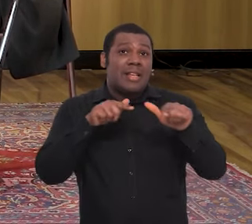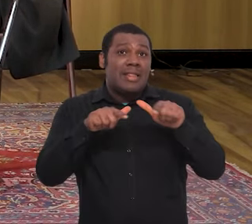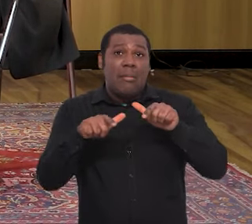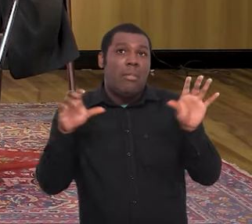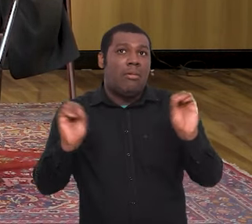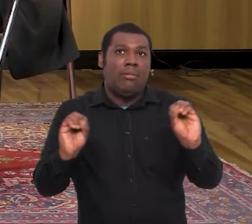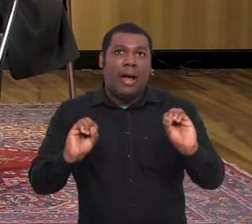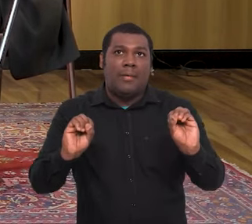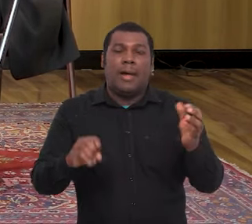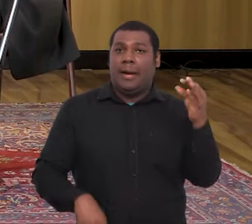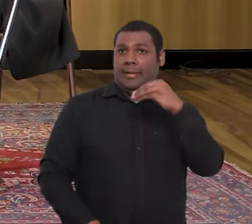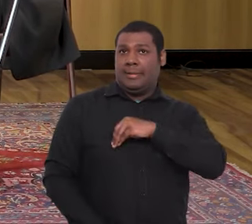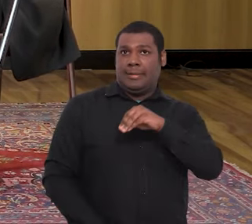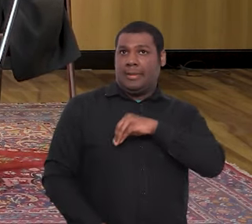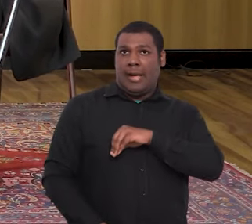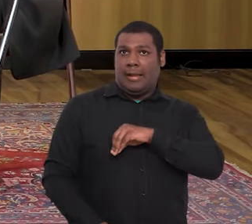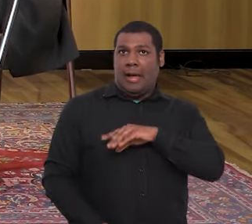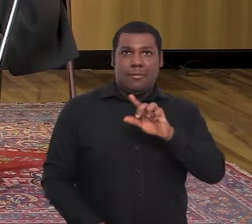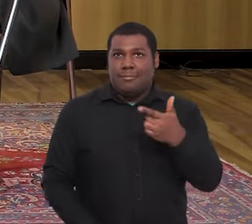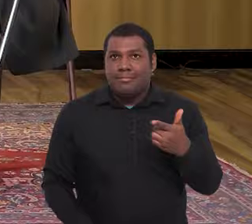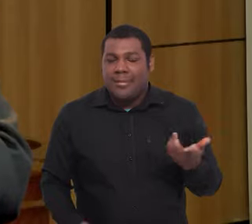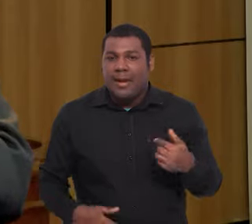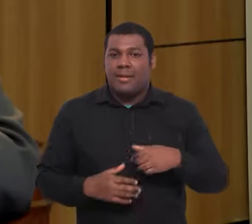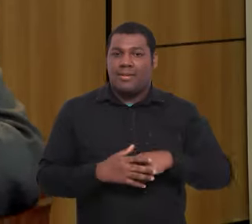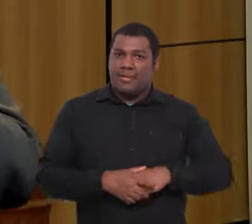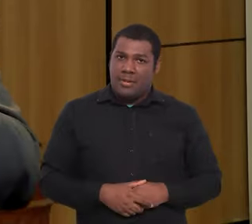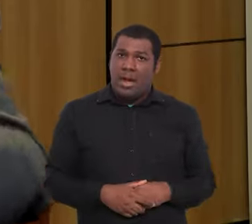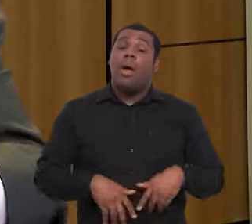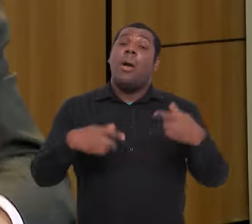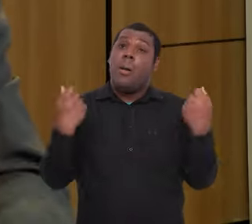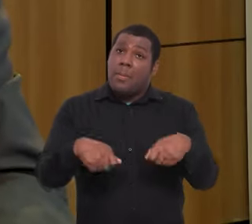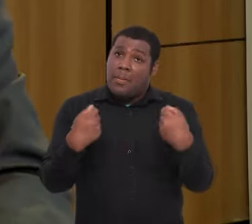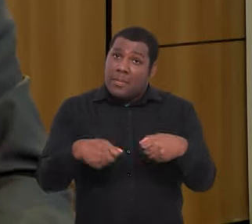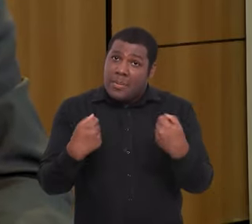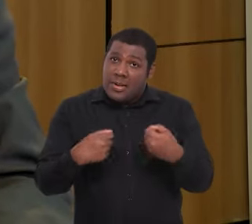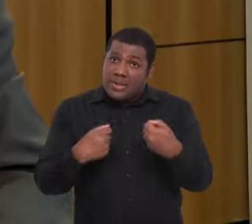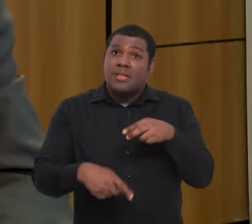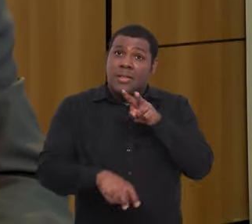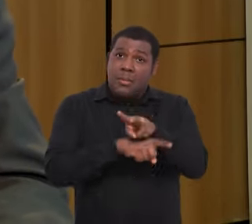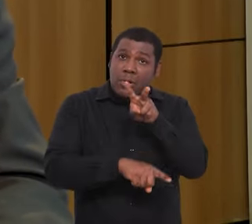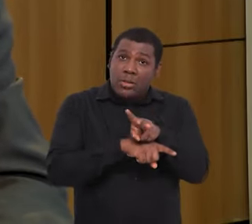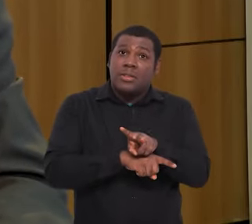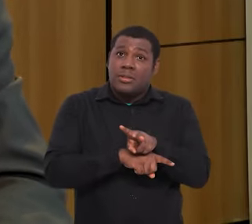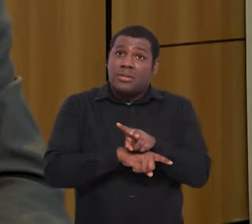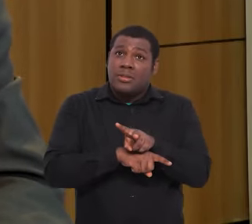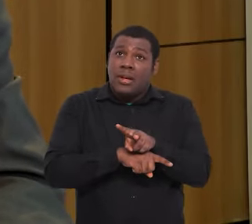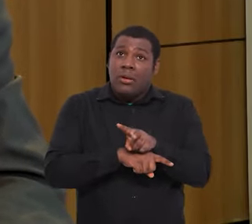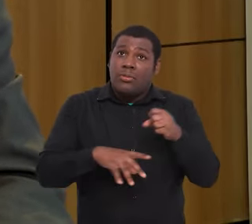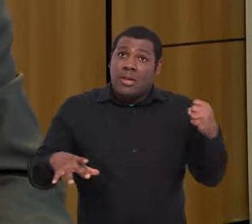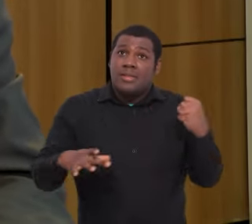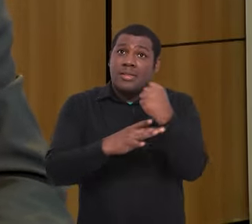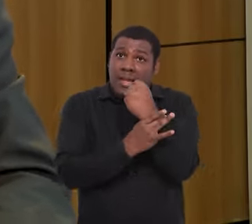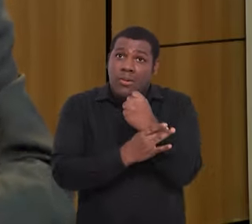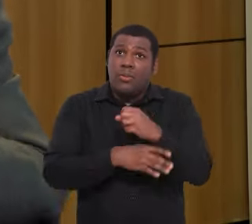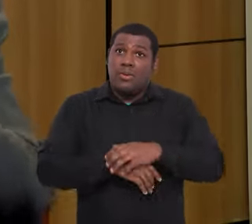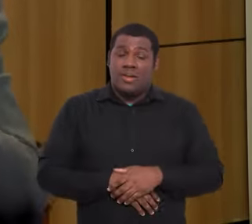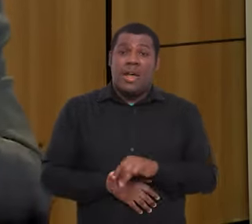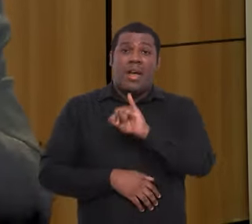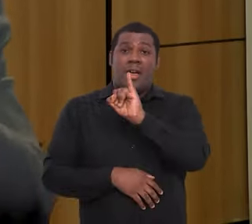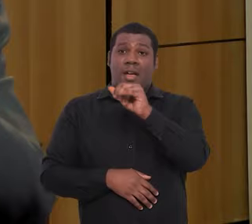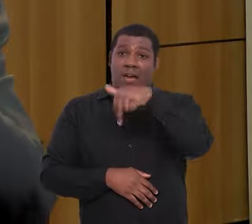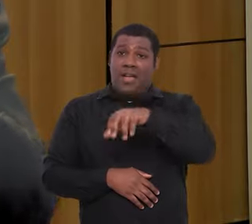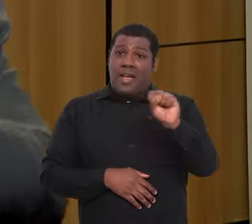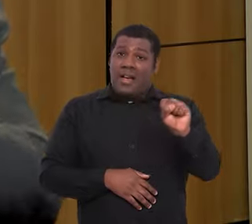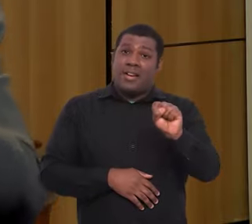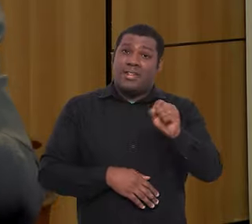proteção Ou seja é preciso que você tenha uma proteção social e a Previdência exatamente para Isto